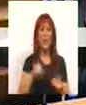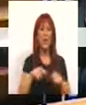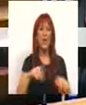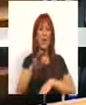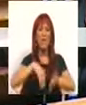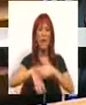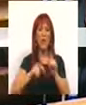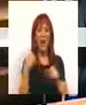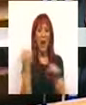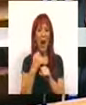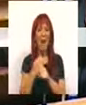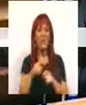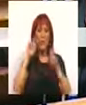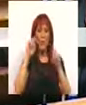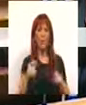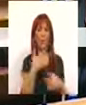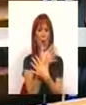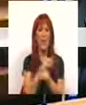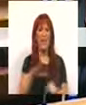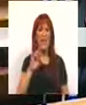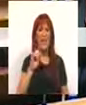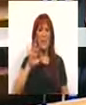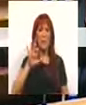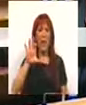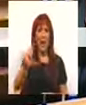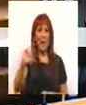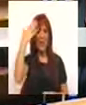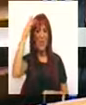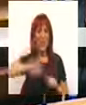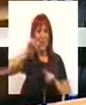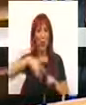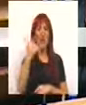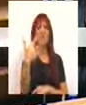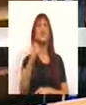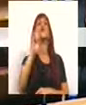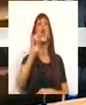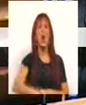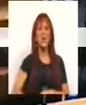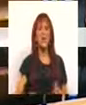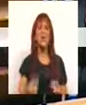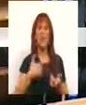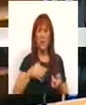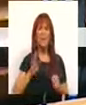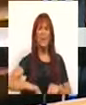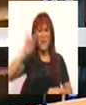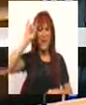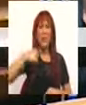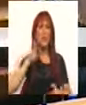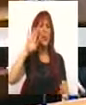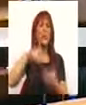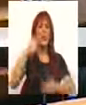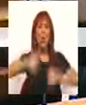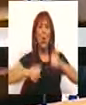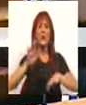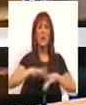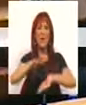a realização de ações de fogo controlado nos 10 mil hectares previstos para o ano de 2018. E gostaríamos também de saber o resultado do concurso